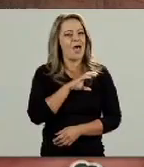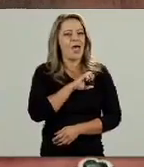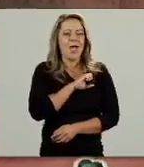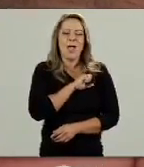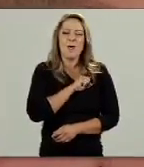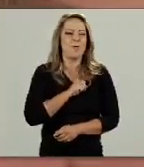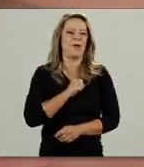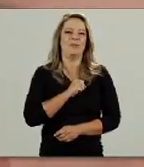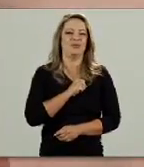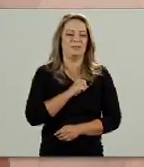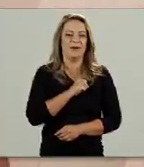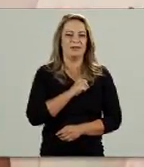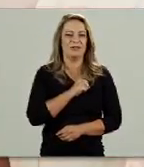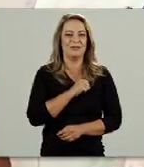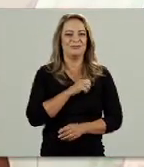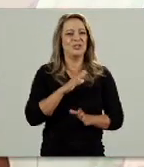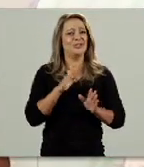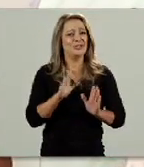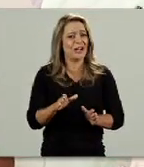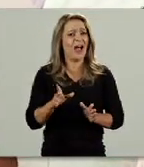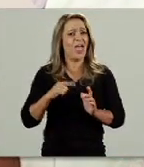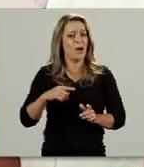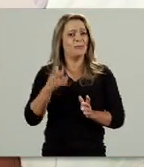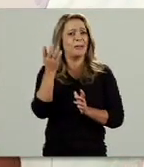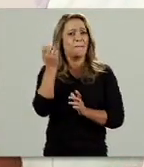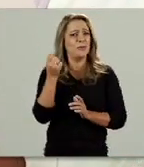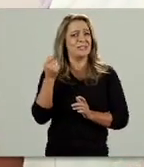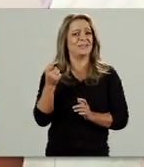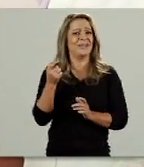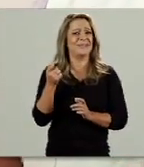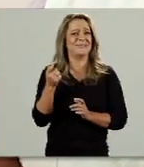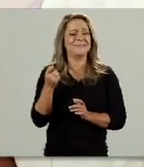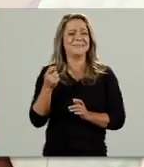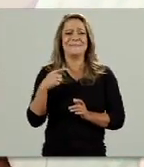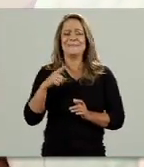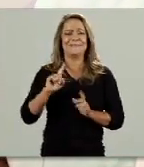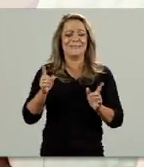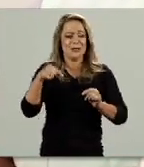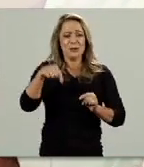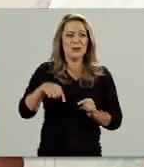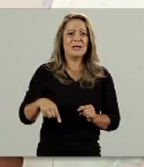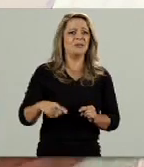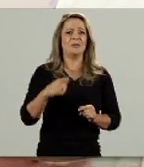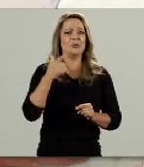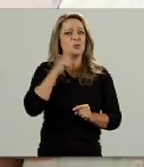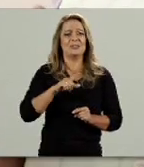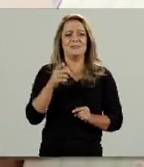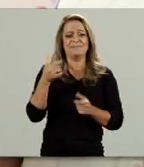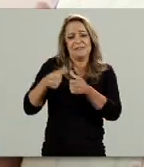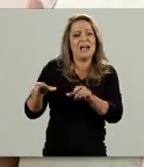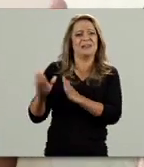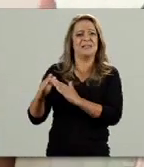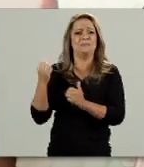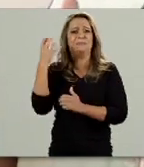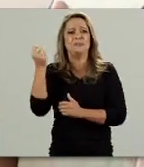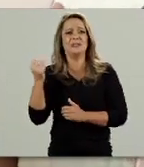Ai, eu amo de paixão. Já era pra eu estar aposentada, eu tô aqui, ó. Não, eu não consigo